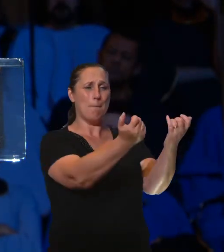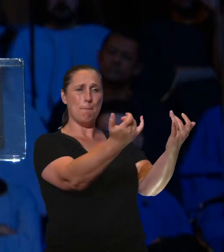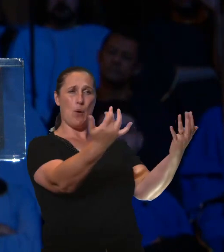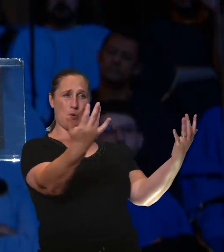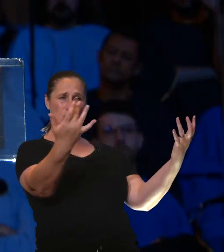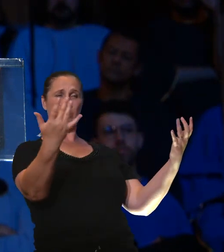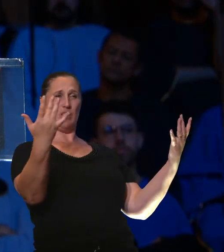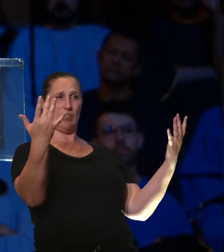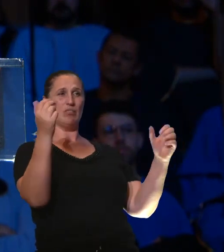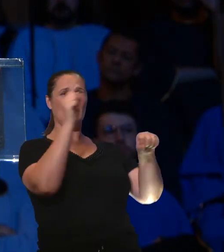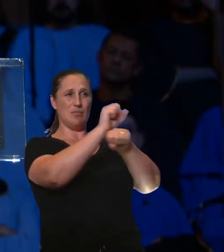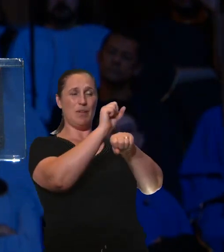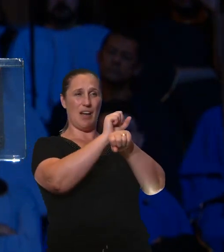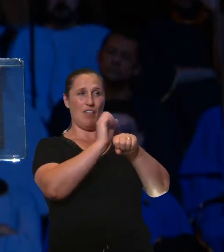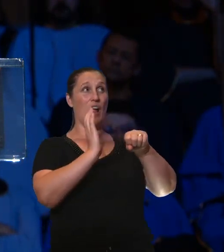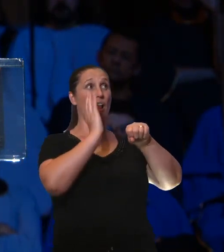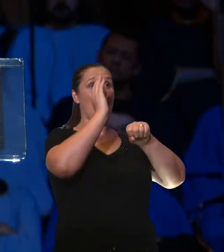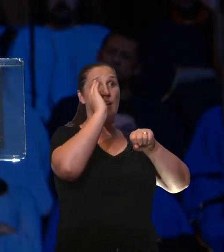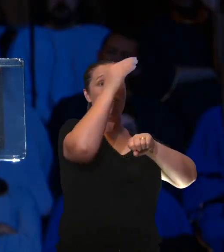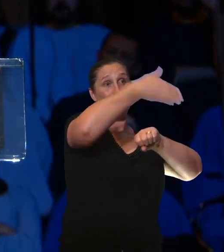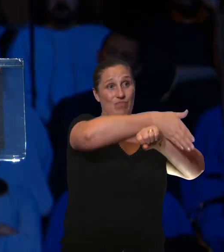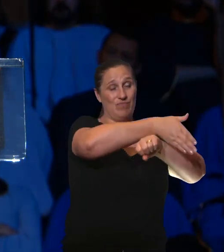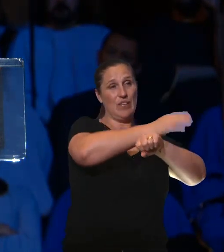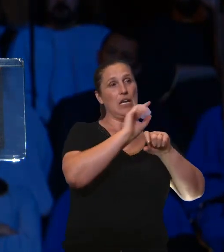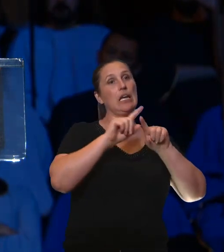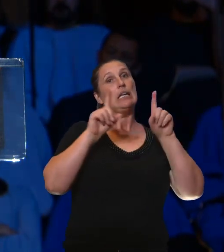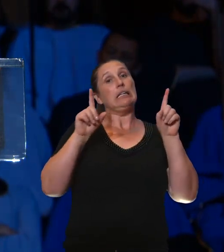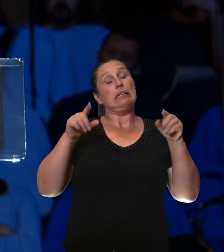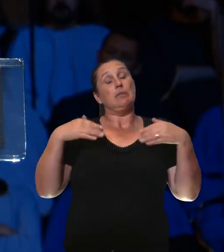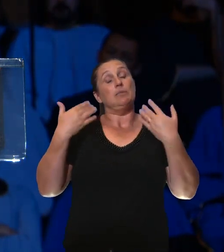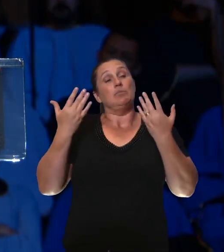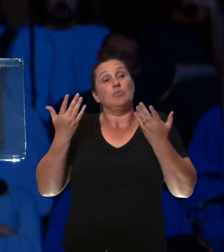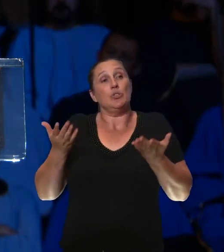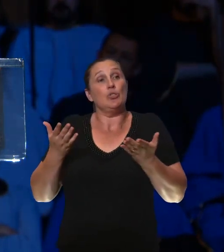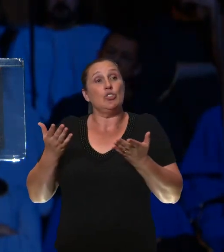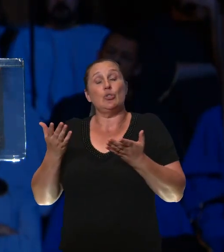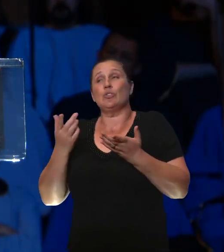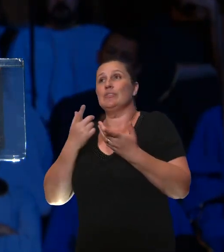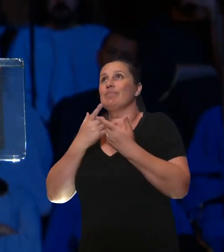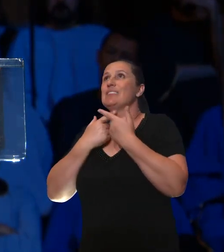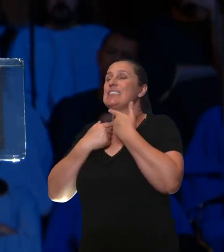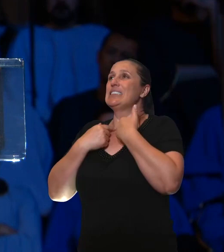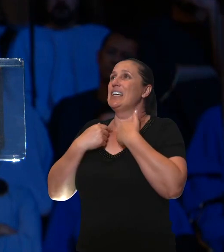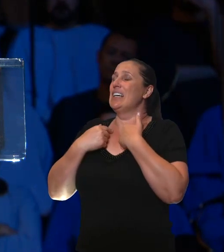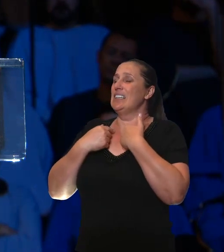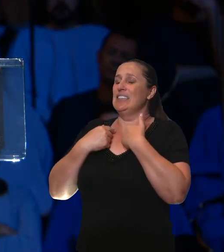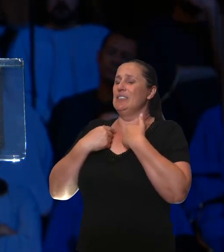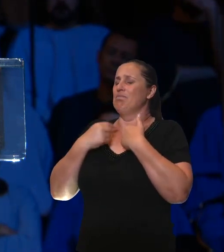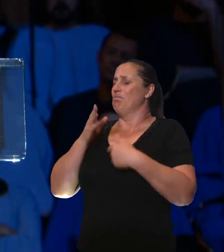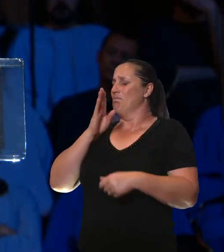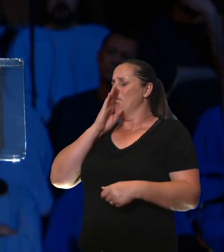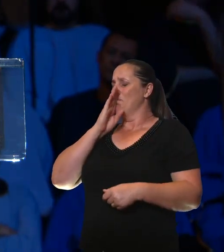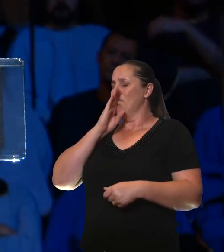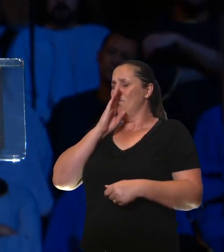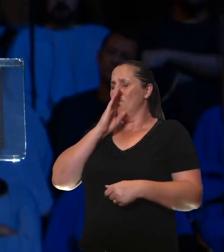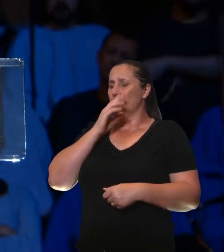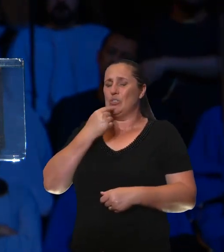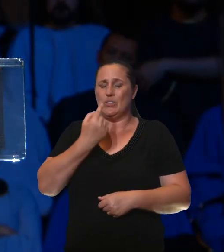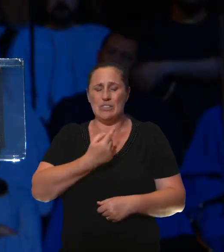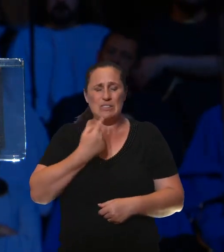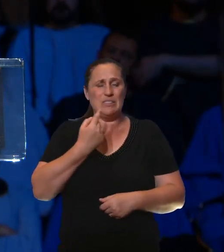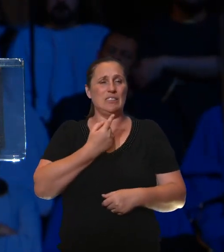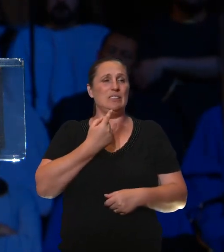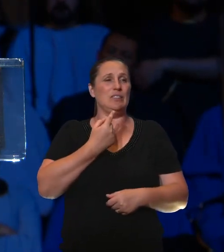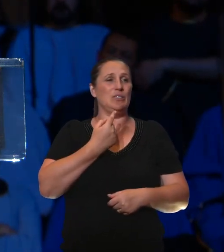aquela multidão. Então Jesus deixou de lado a sua vontade, o desejo de ficar quieto, de orar, de ter um